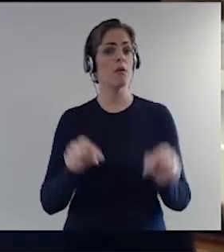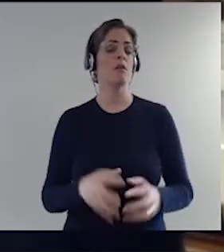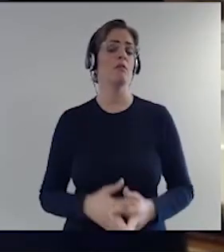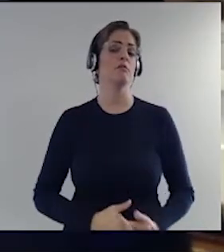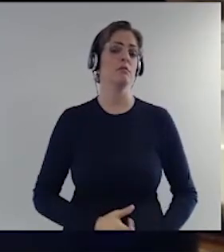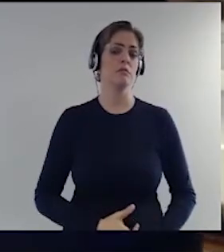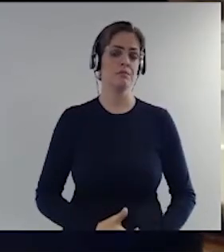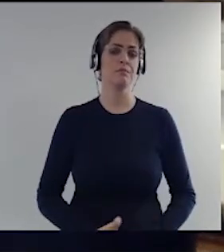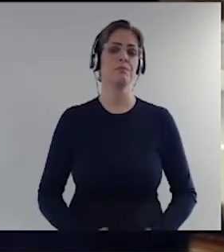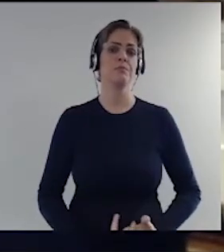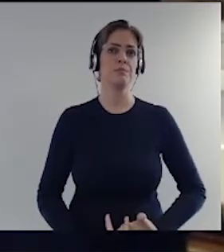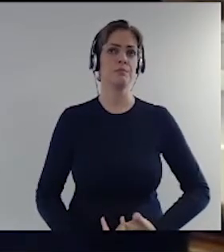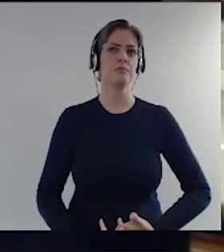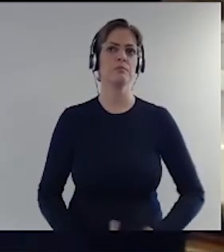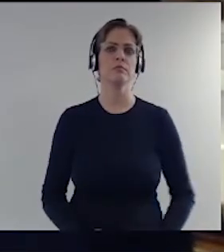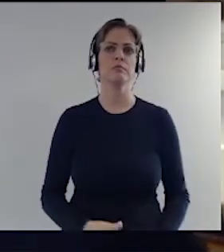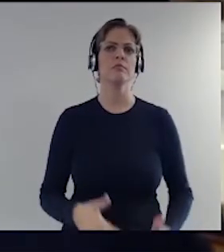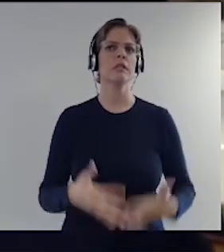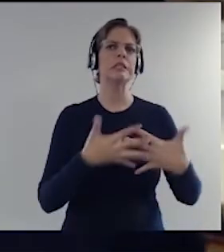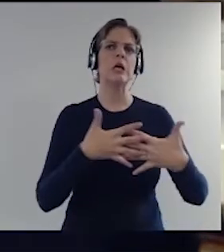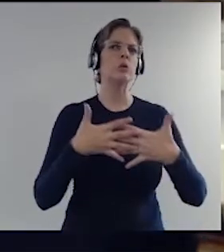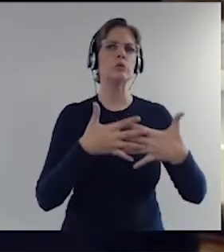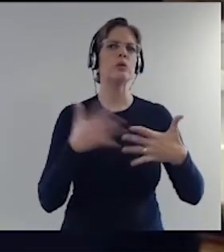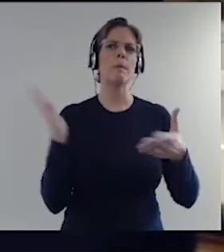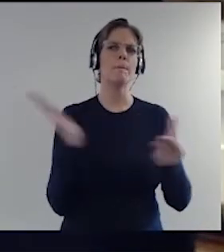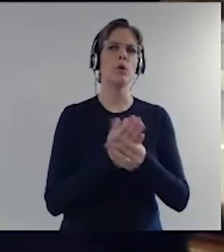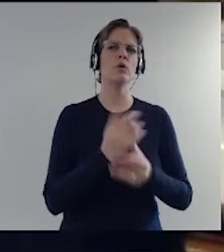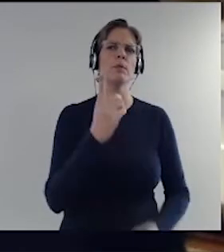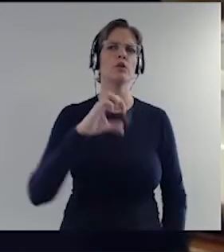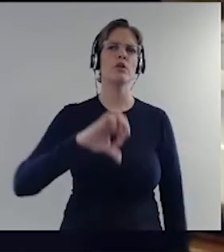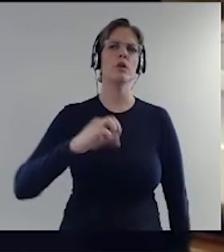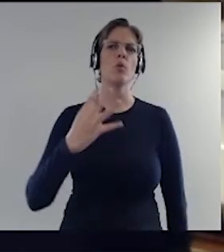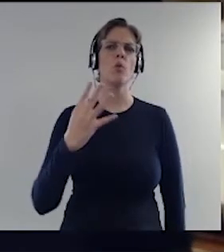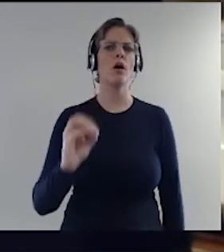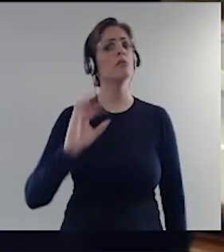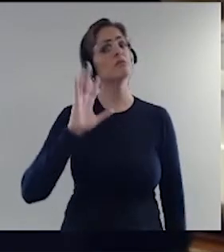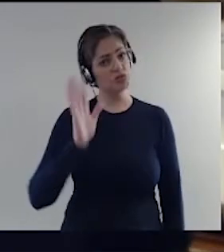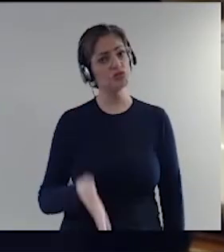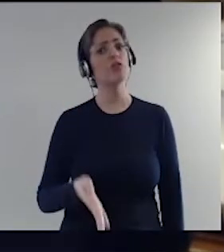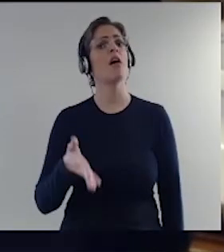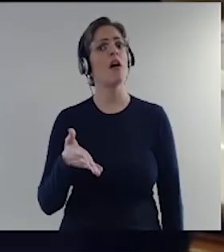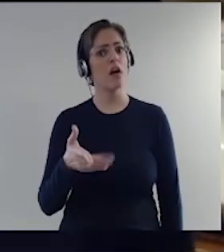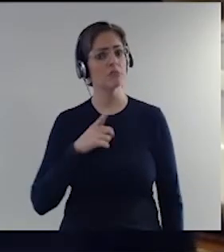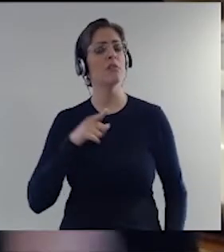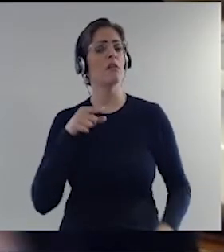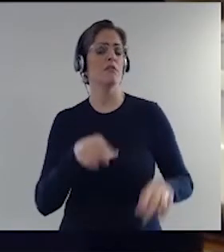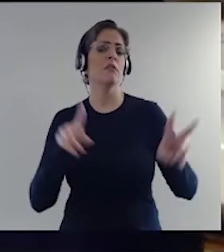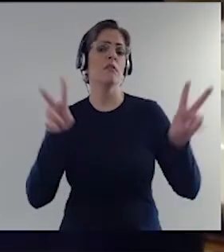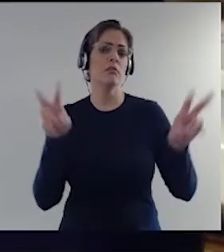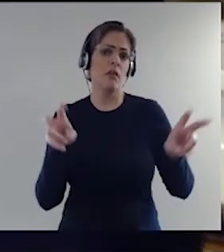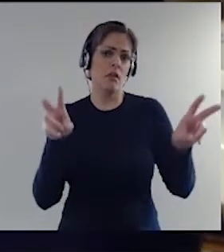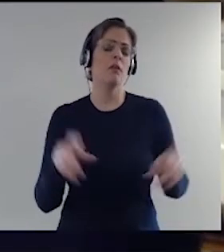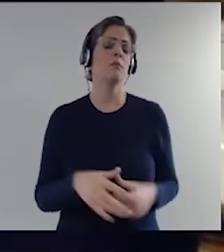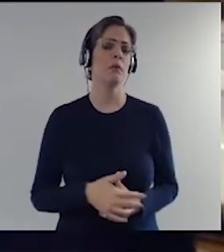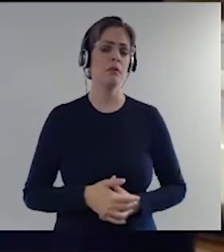Os processos nos Estados Unidos, de 1940, já tratavam da alienação parental. Entre nós, na década